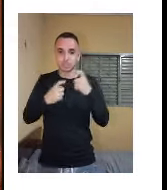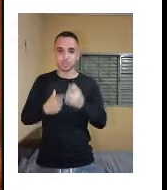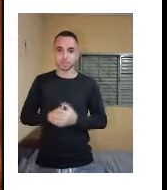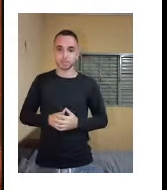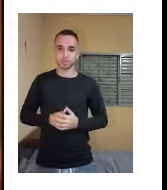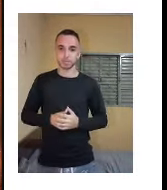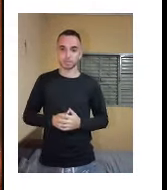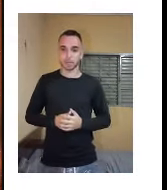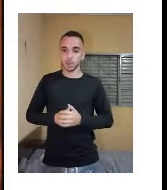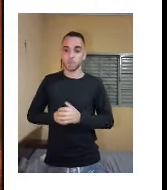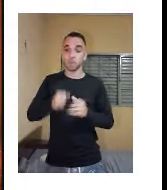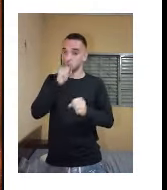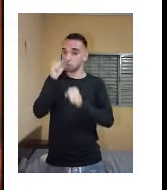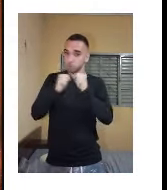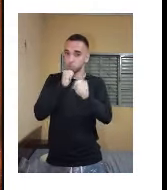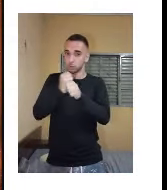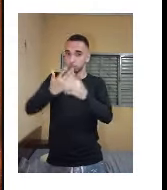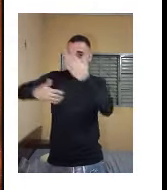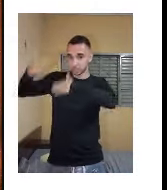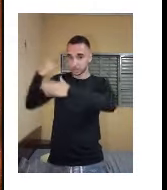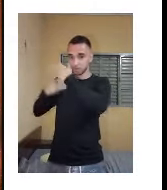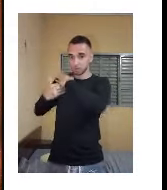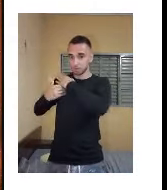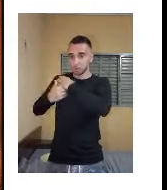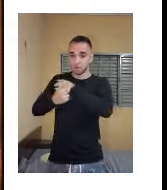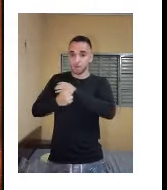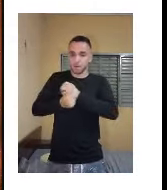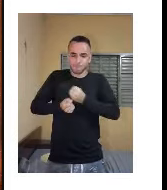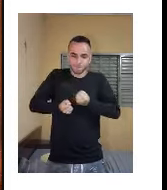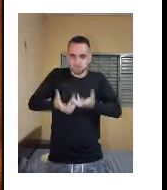No ano passado, as queimadas no